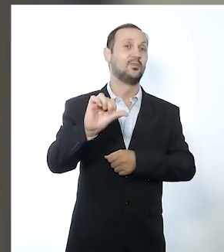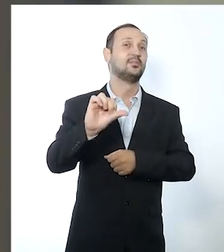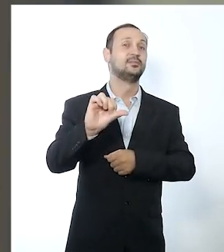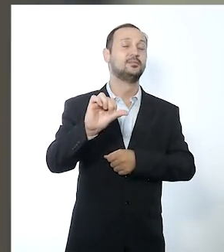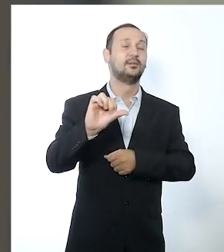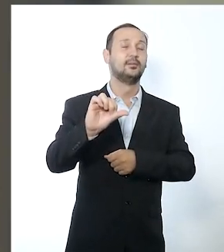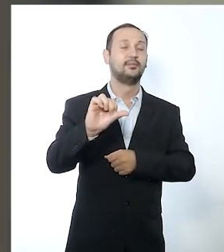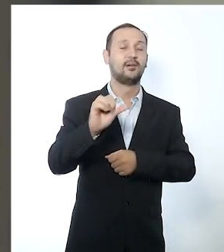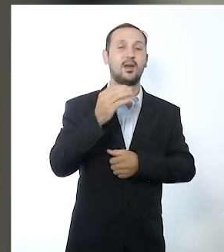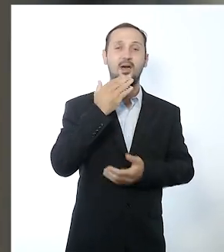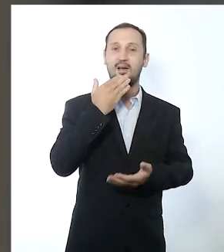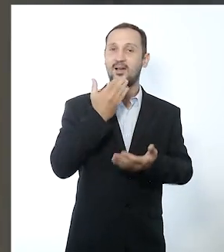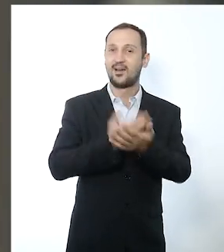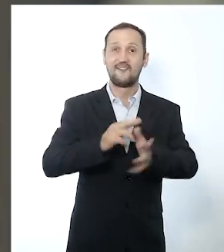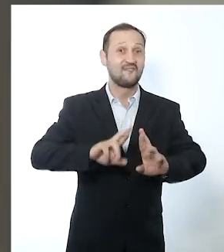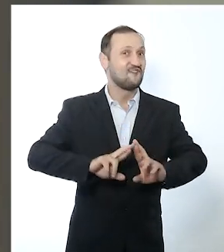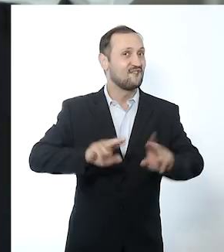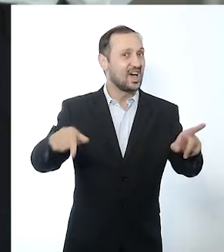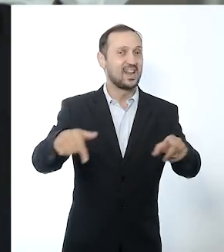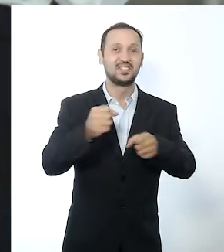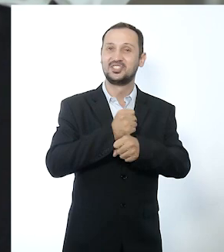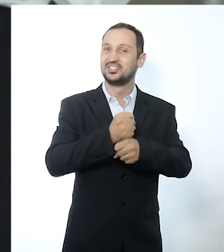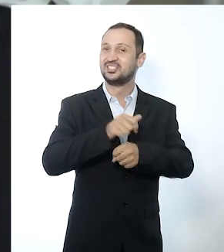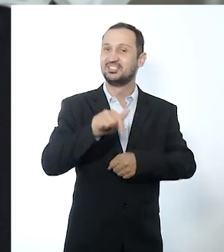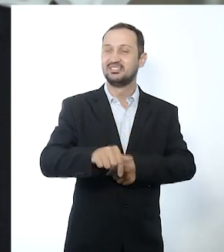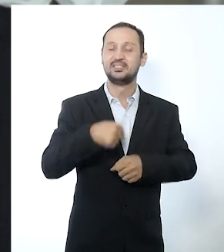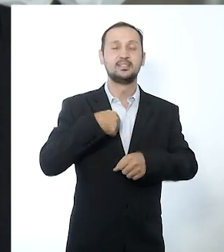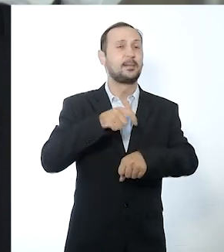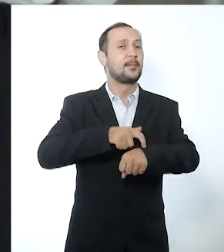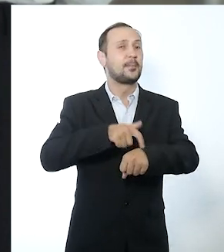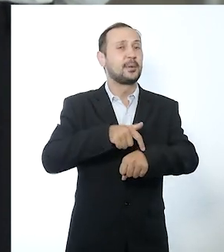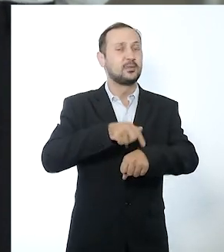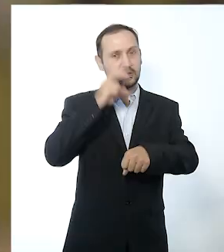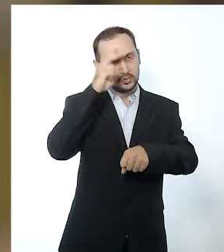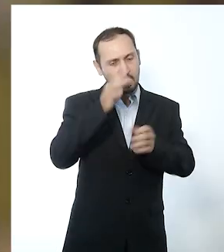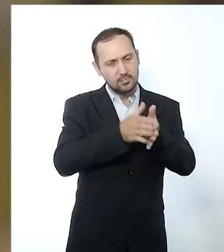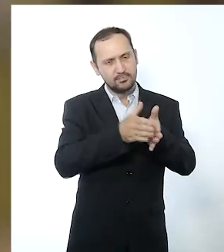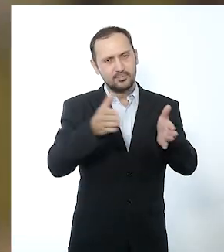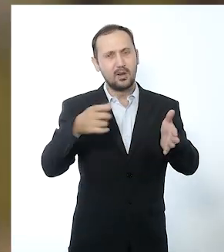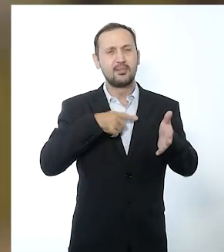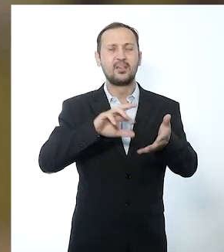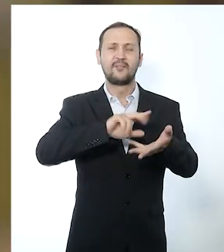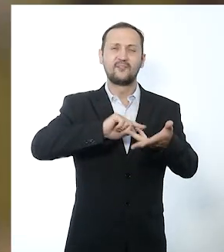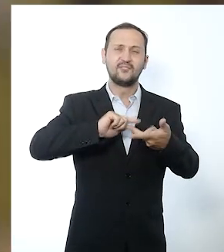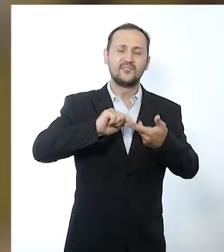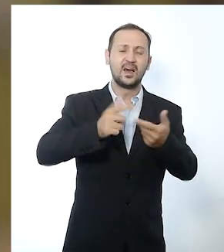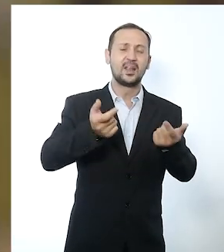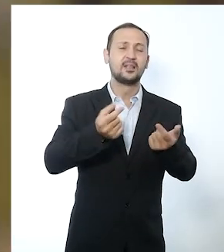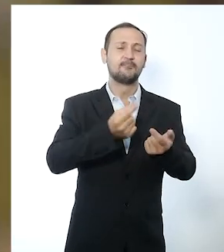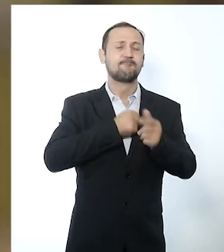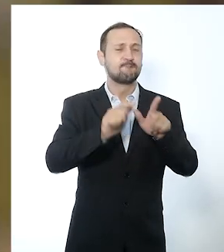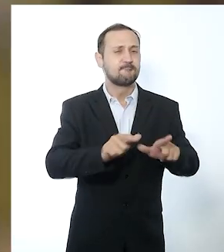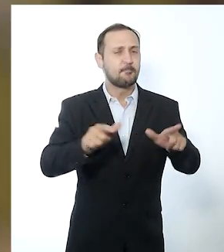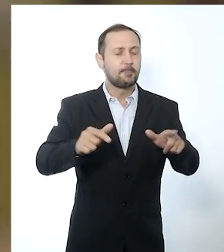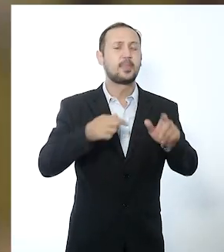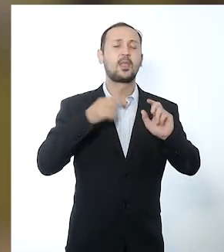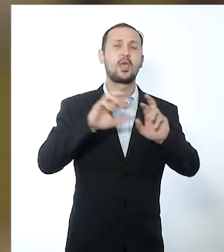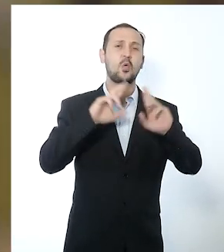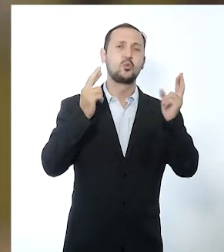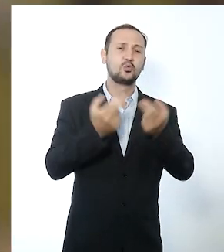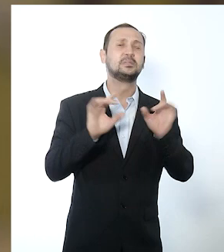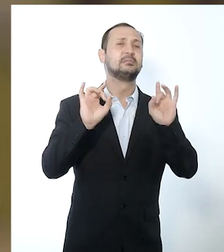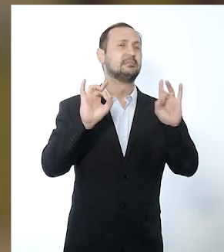1979, foi um espetáculo à parte neste ano. Este momento da história rendeu muitas homenagens, sessões